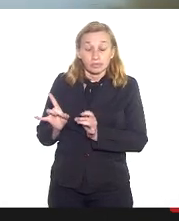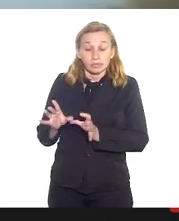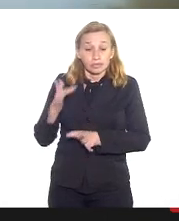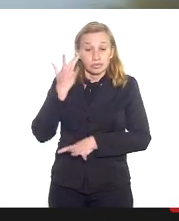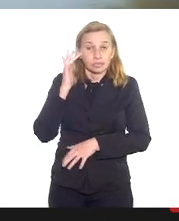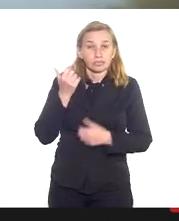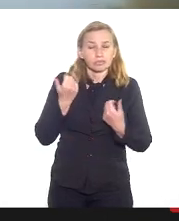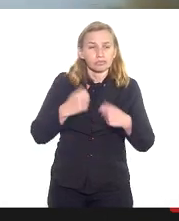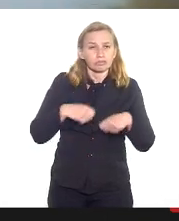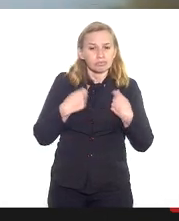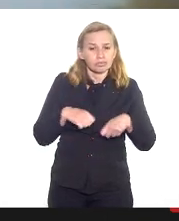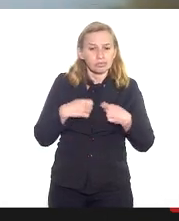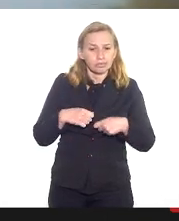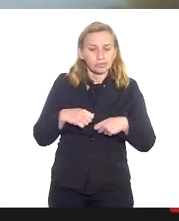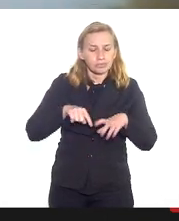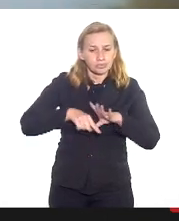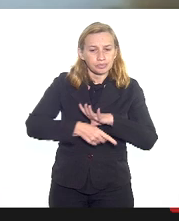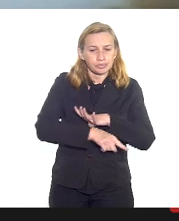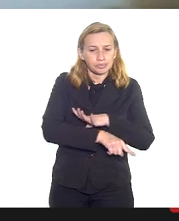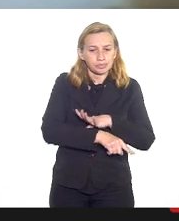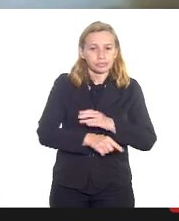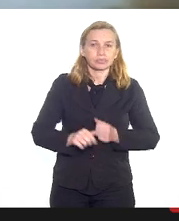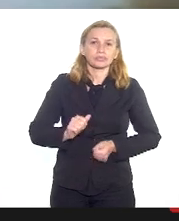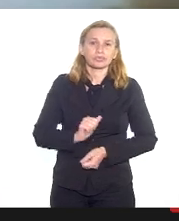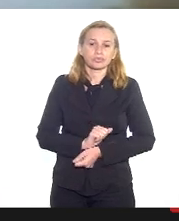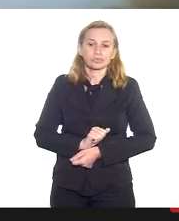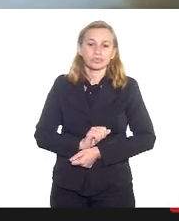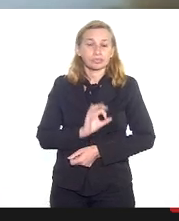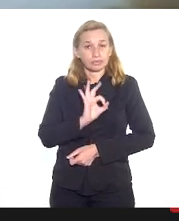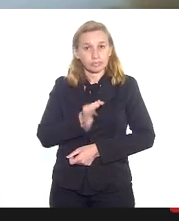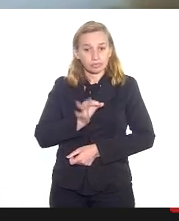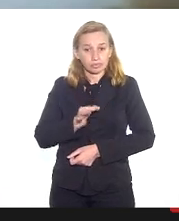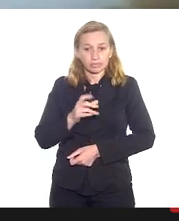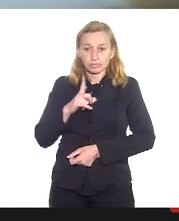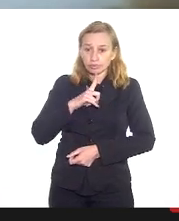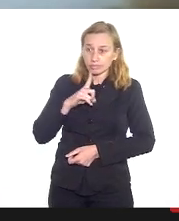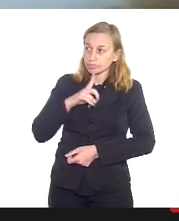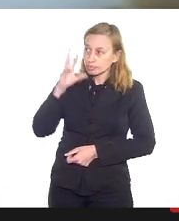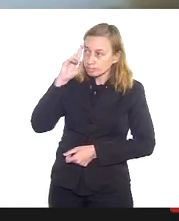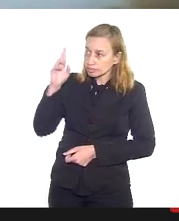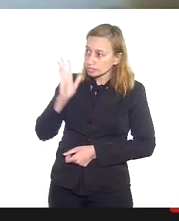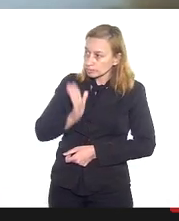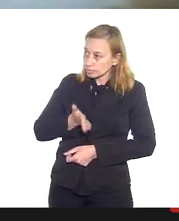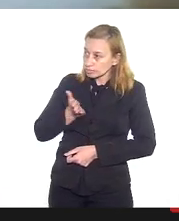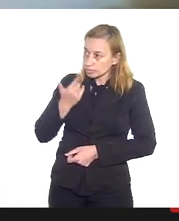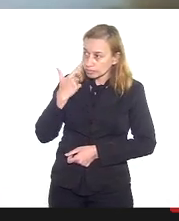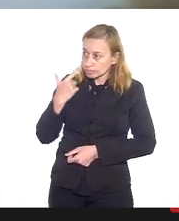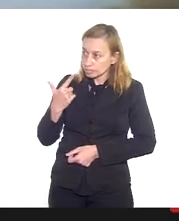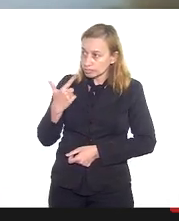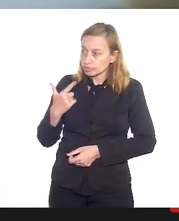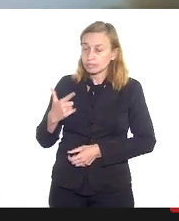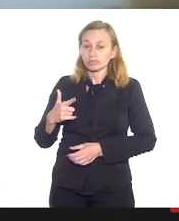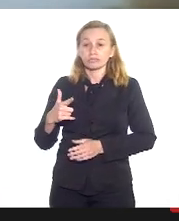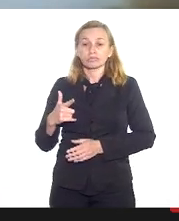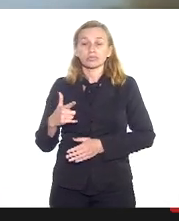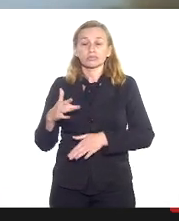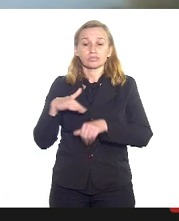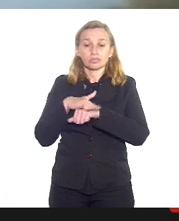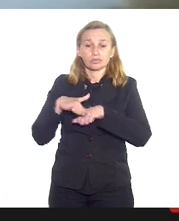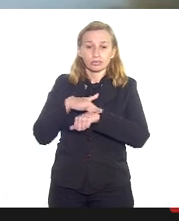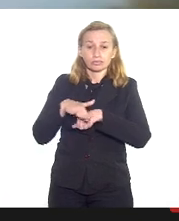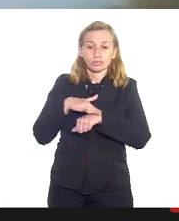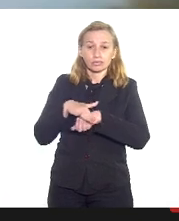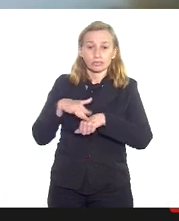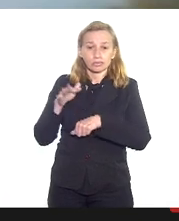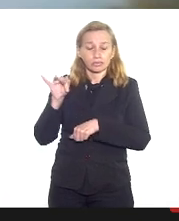precisa de um aprofundamento. Eu tenho certeza que o senhor já conversou sobre esse tema com a Procuradoria-Geral do Estado,